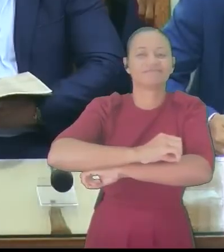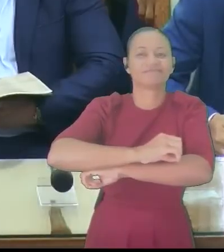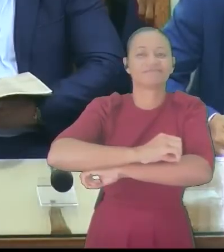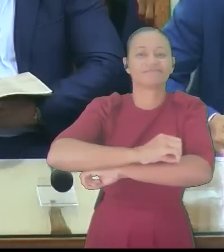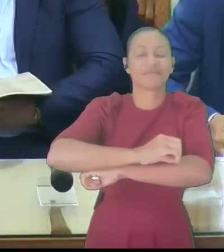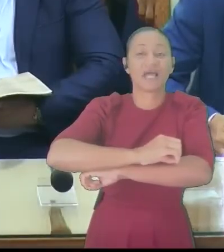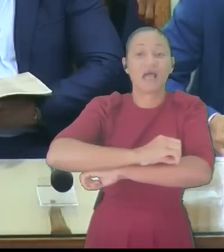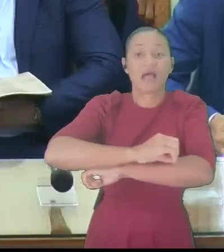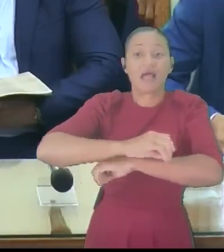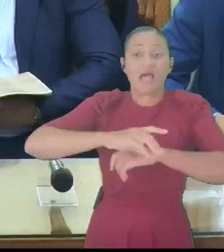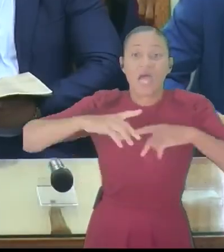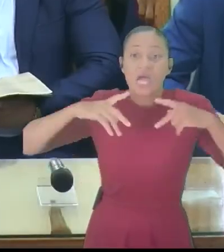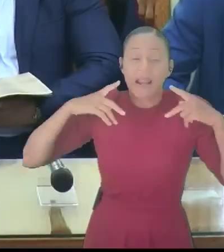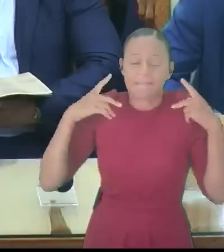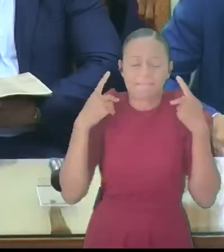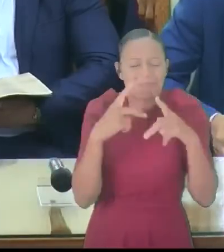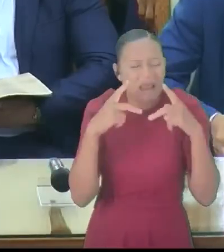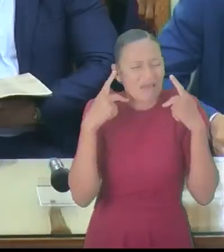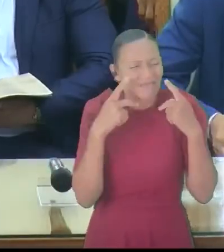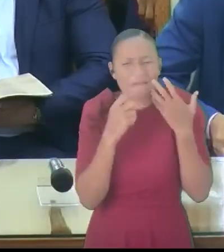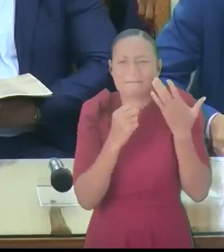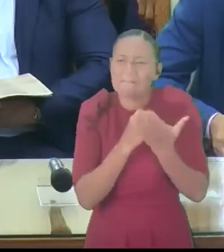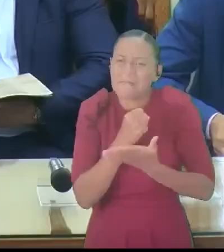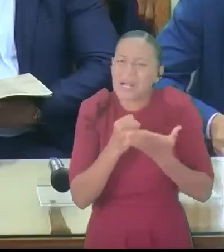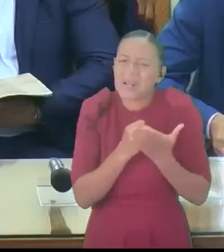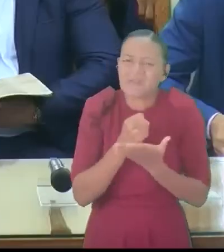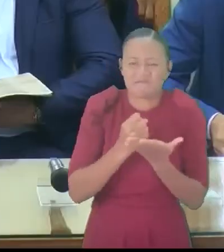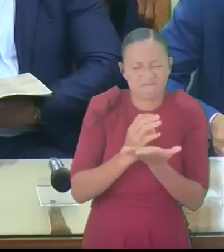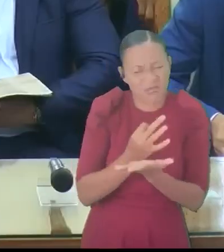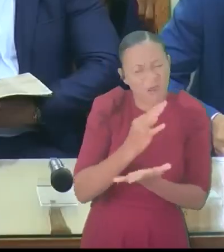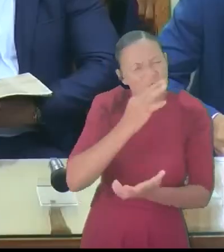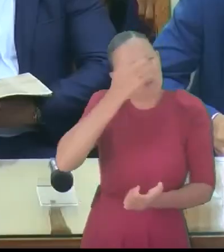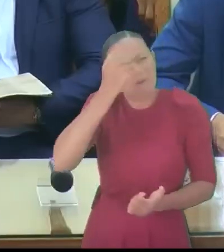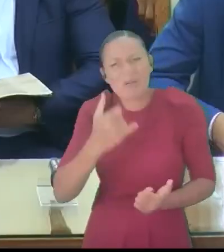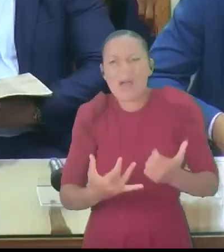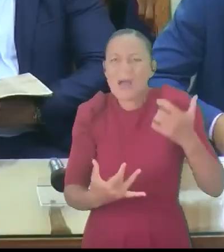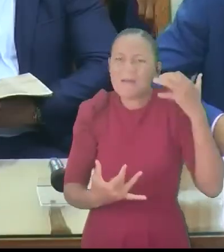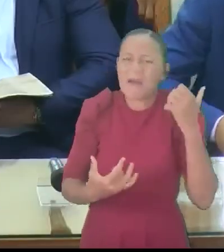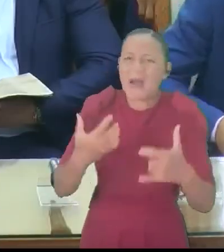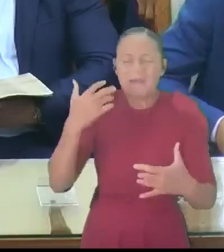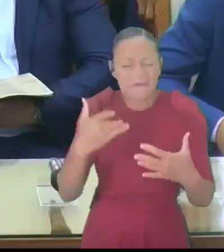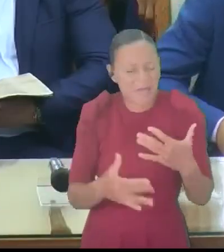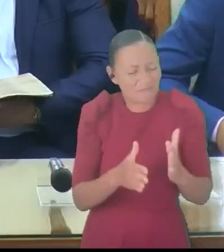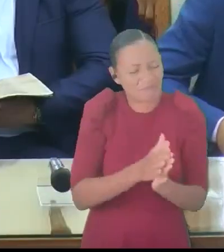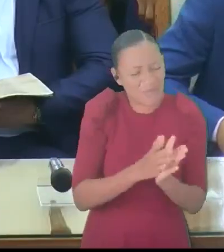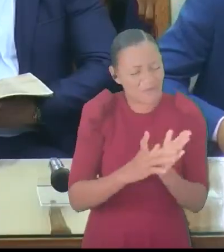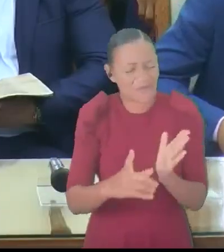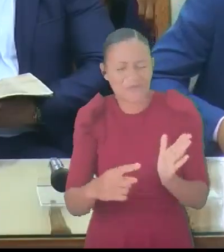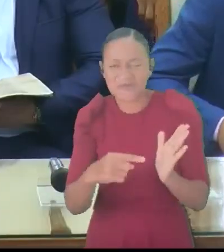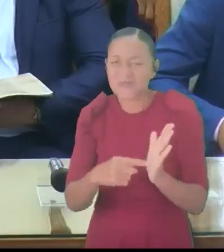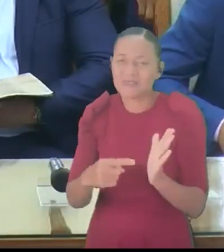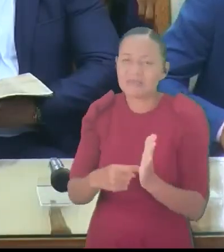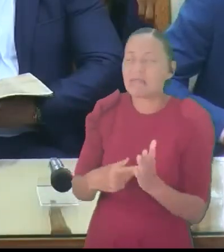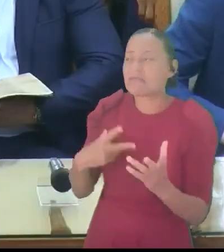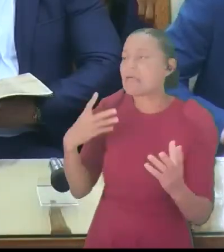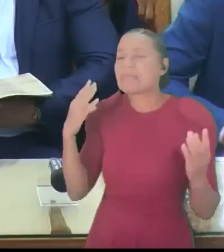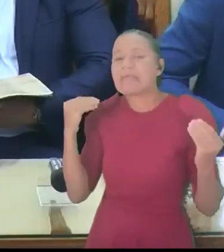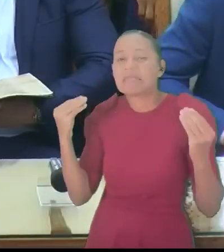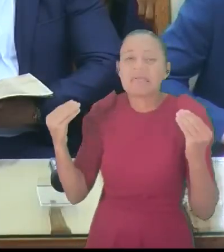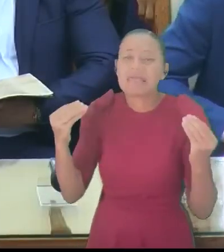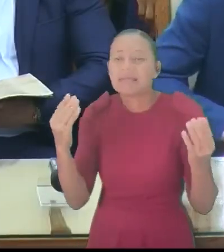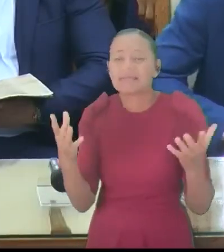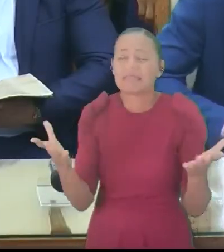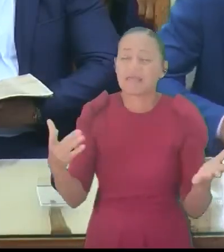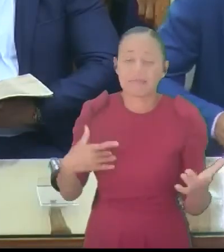E era pregação bíblica, pregação teológica, pregação com as escrituras. Não era conversa. Tem gente que vai